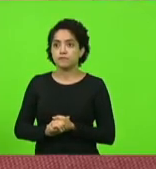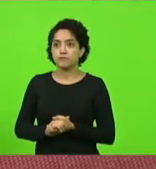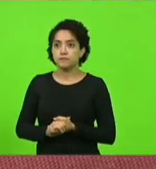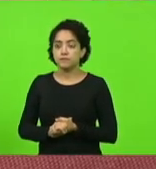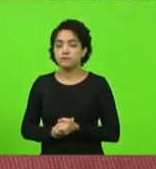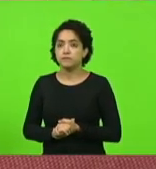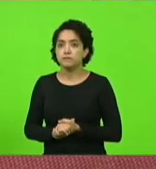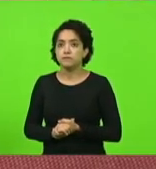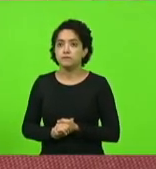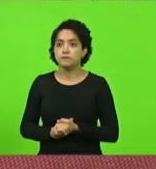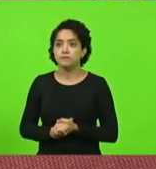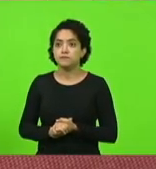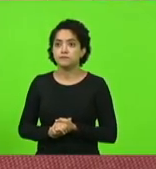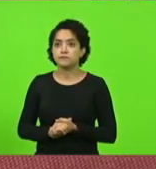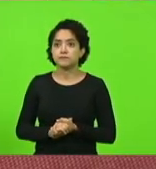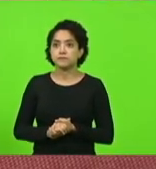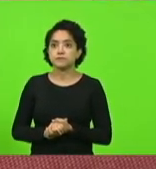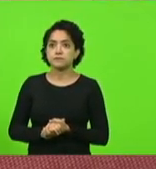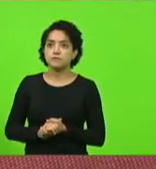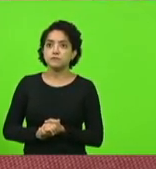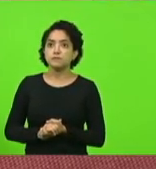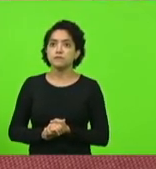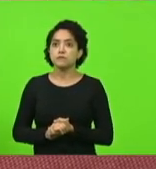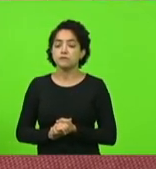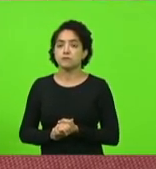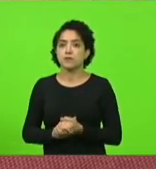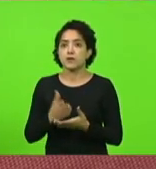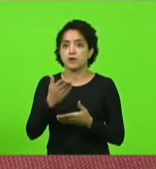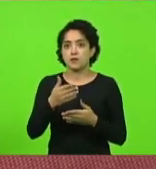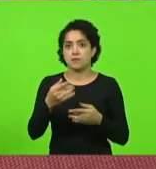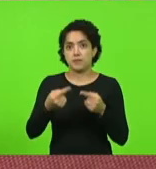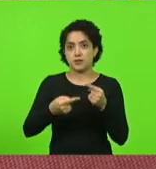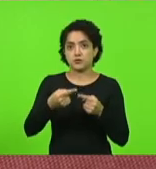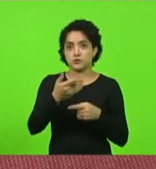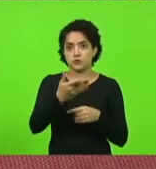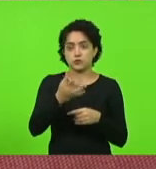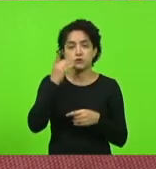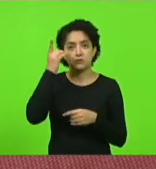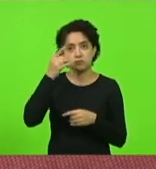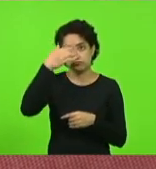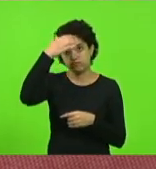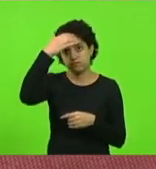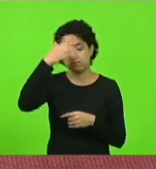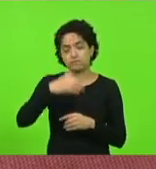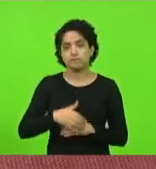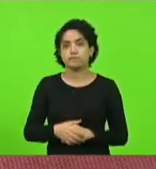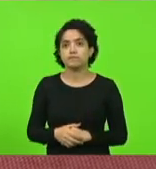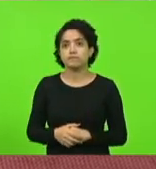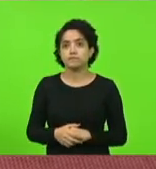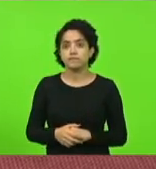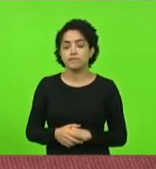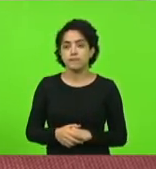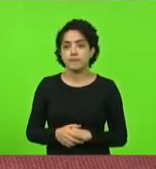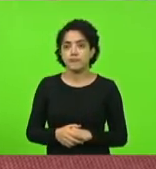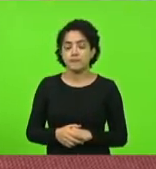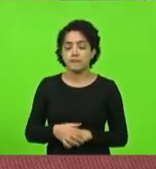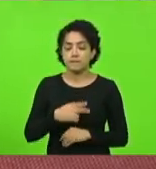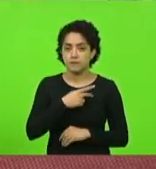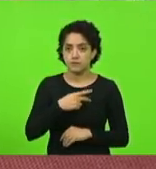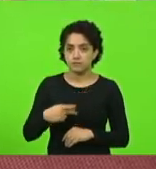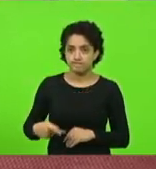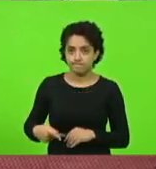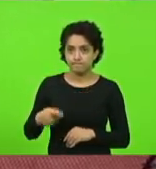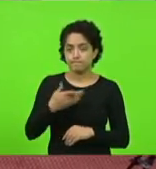A matéria continua ainda em discussão. Para discutir, presidente. Para discutir, com a palavra, Coronel Mocelin. Senhor presidente, nobres